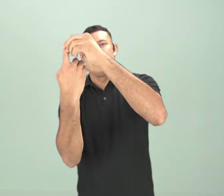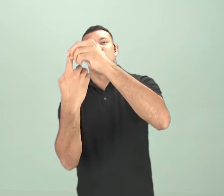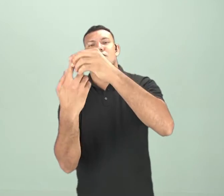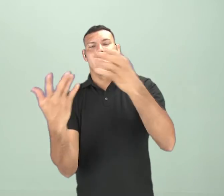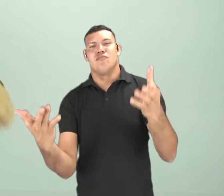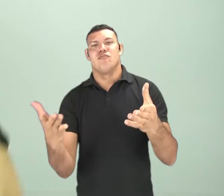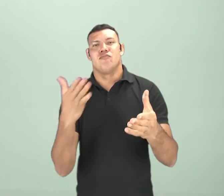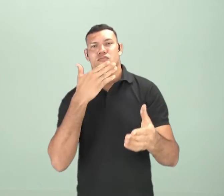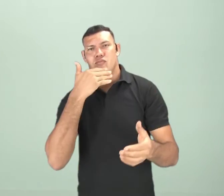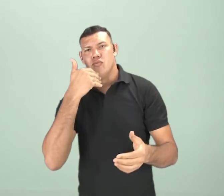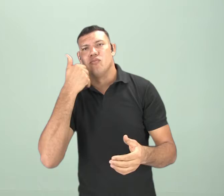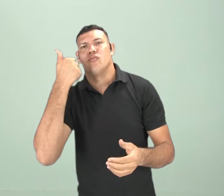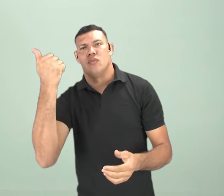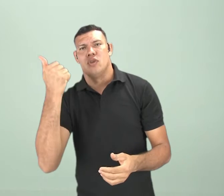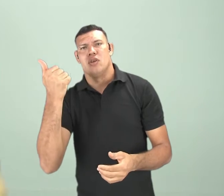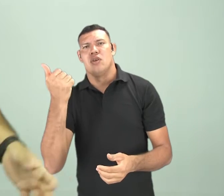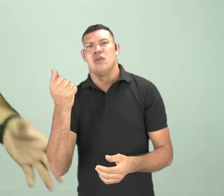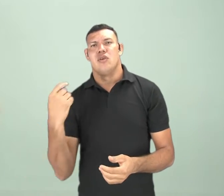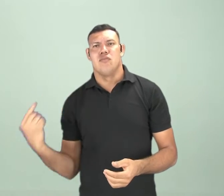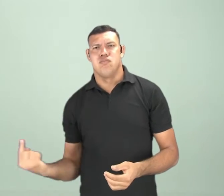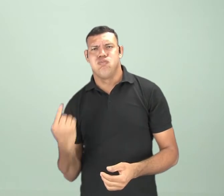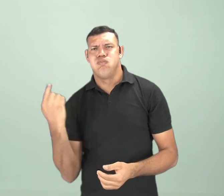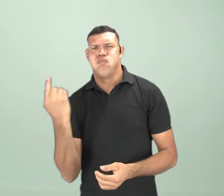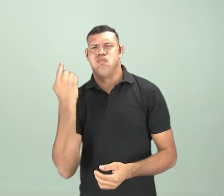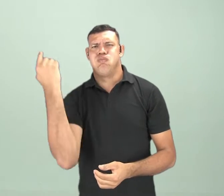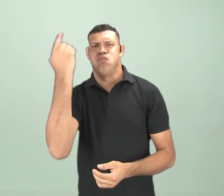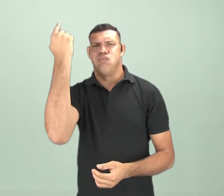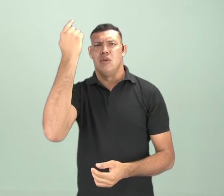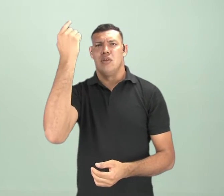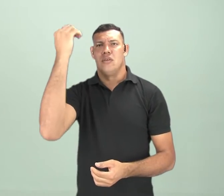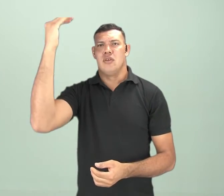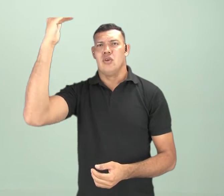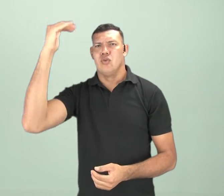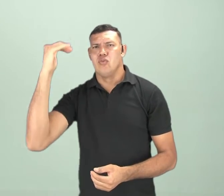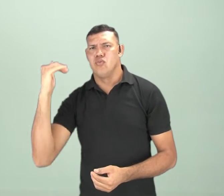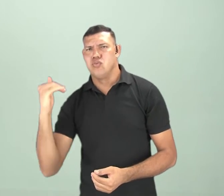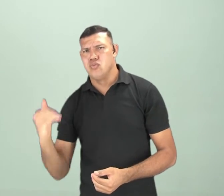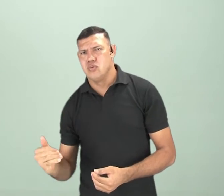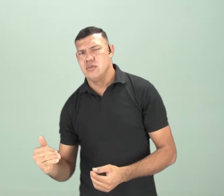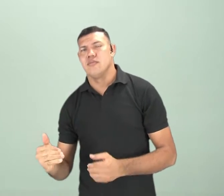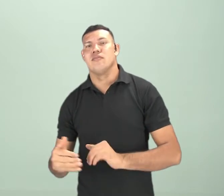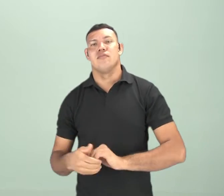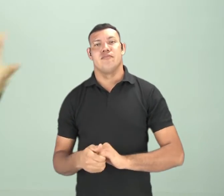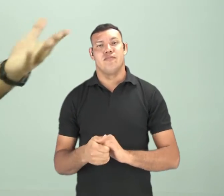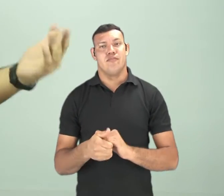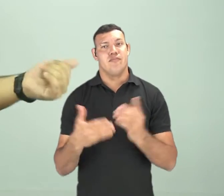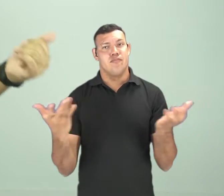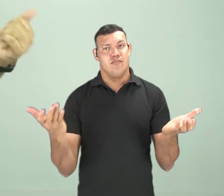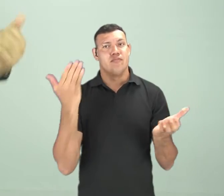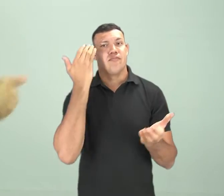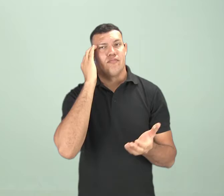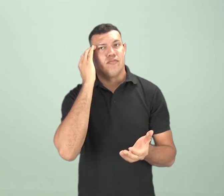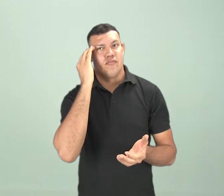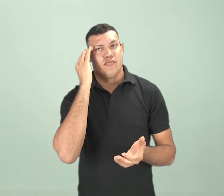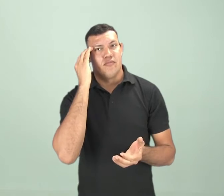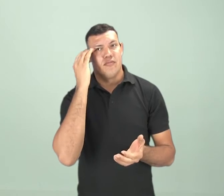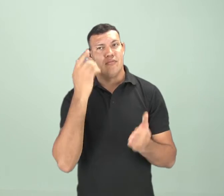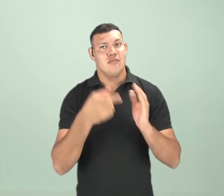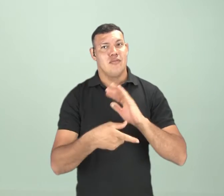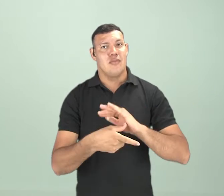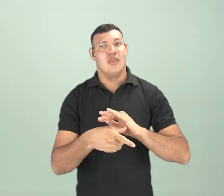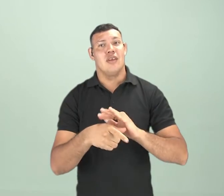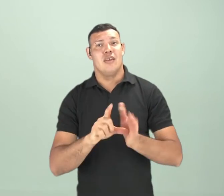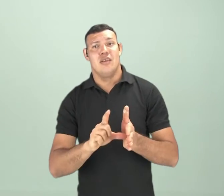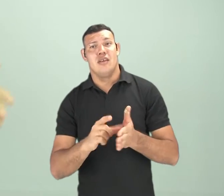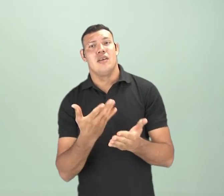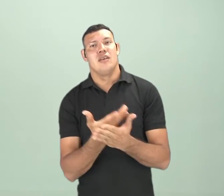alto ou mais baixo, em relação a um grupo de coisas. Tudo bem? Nós vimos em aulas anteriores o